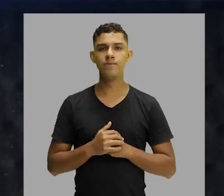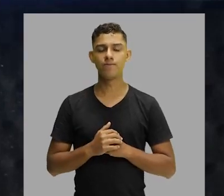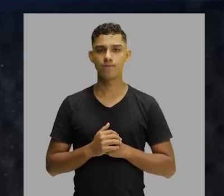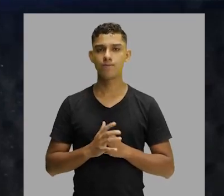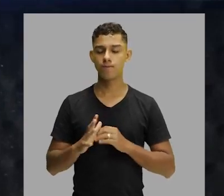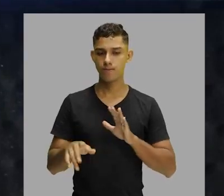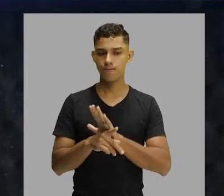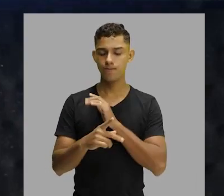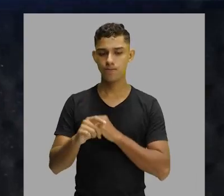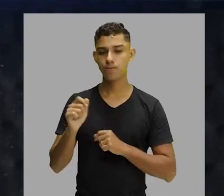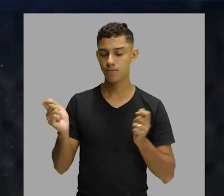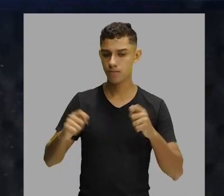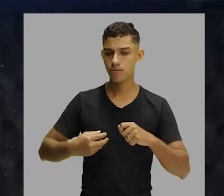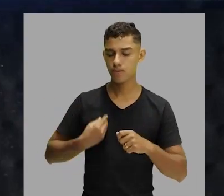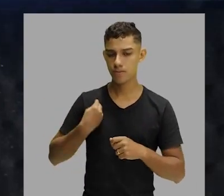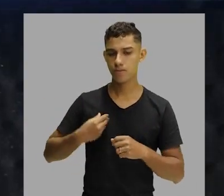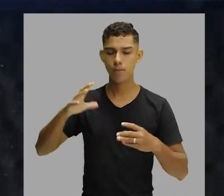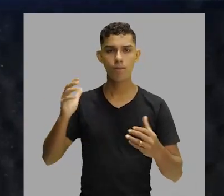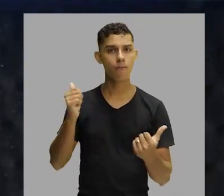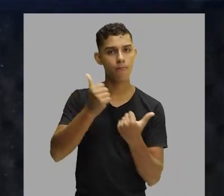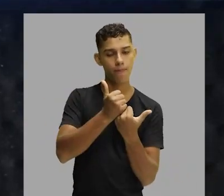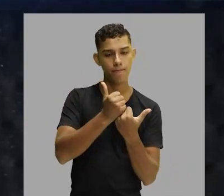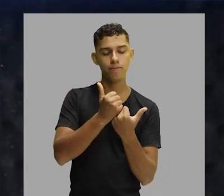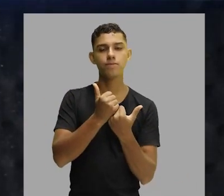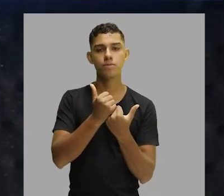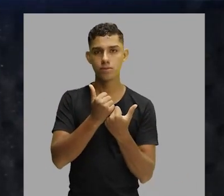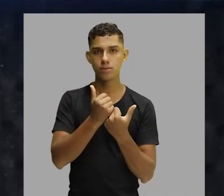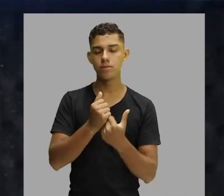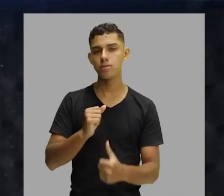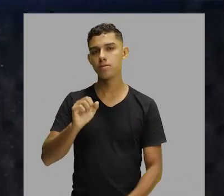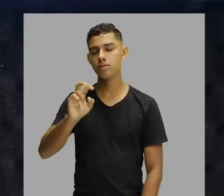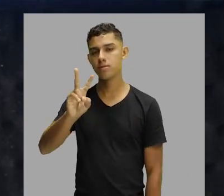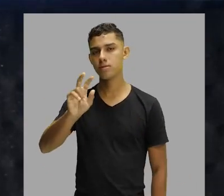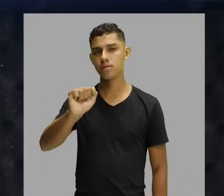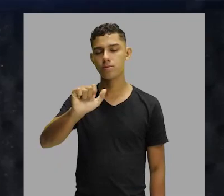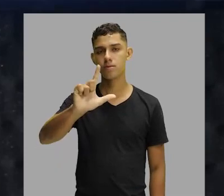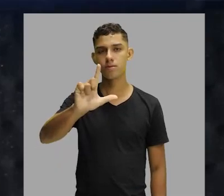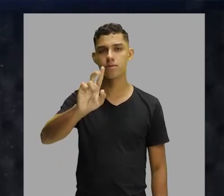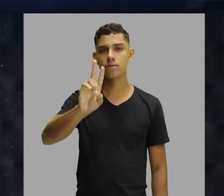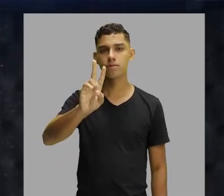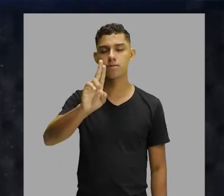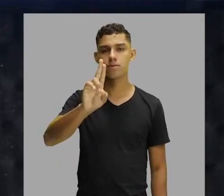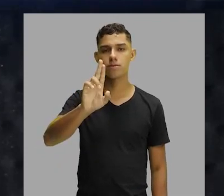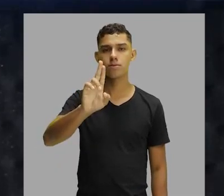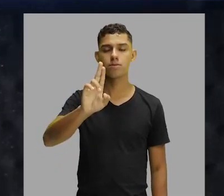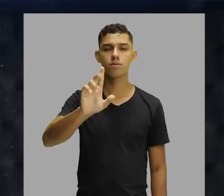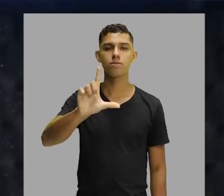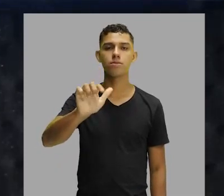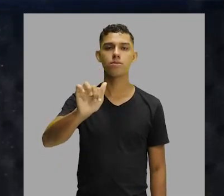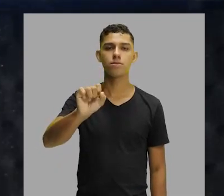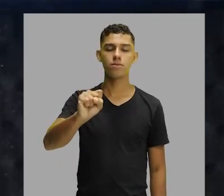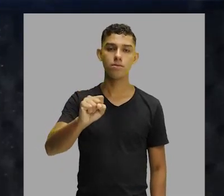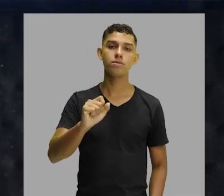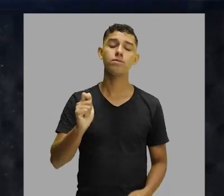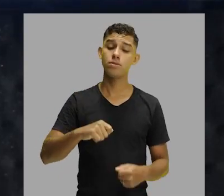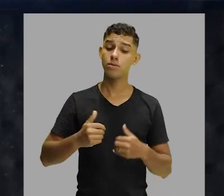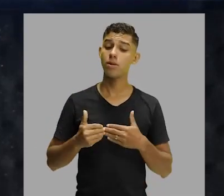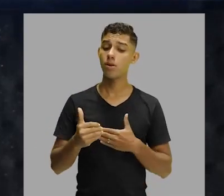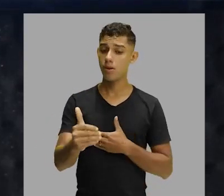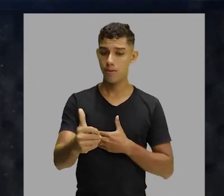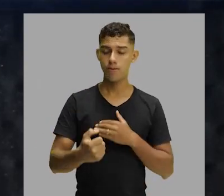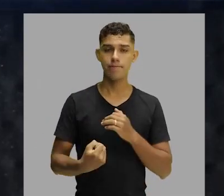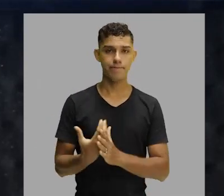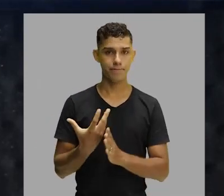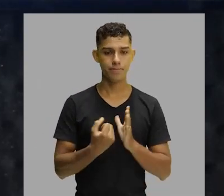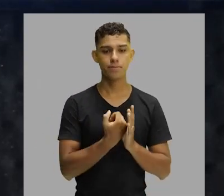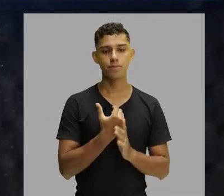serviu para substituir as válvulas, né, e foi o pontapé inicial para a produção